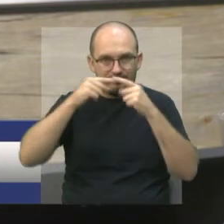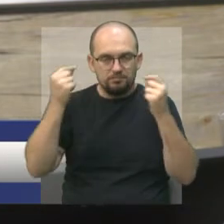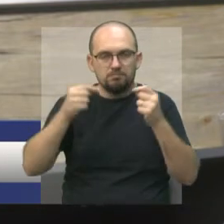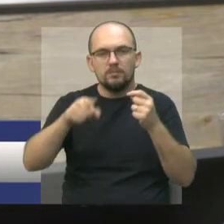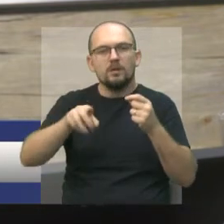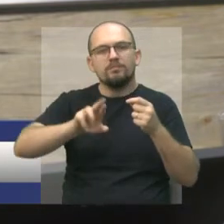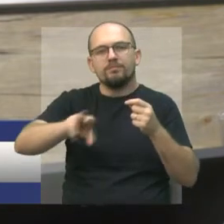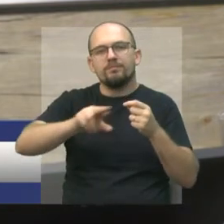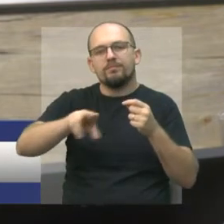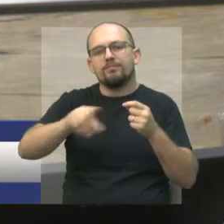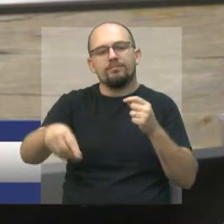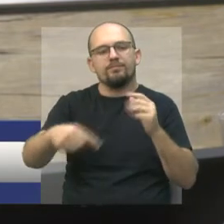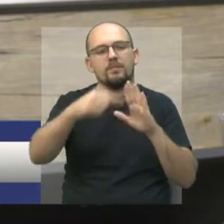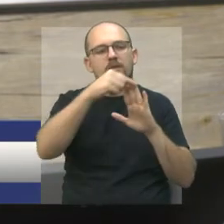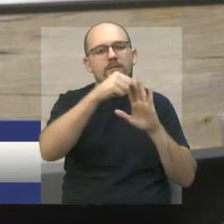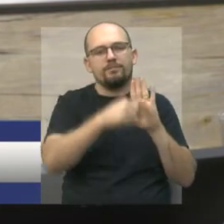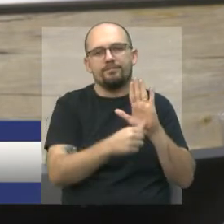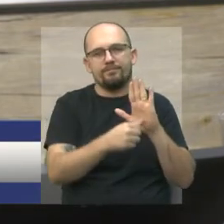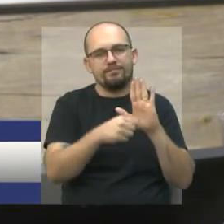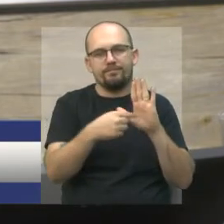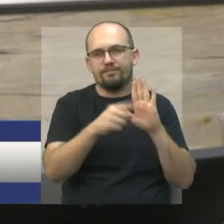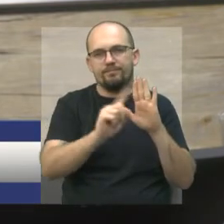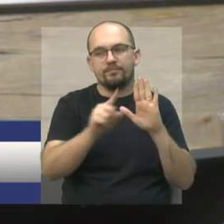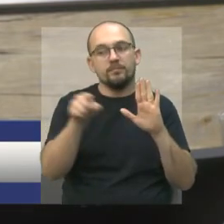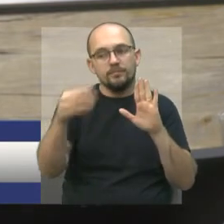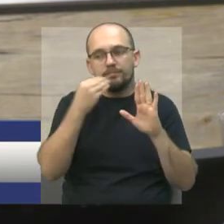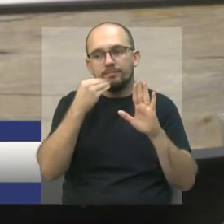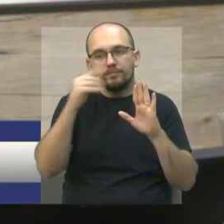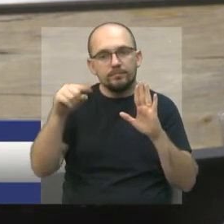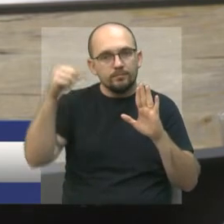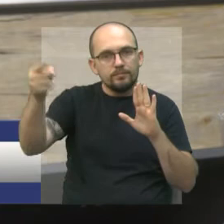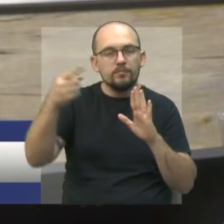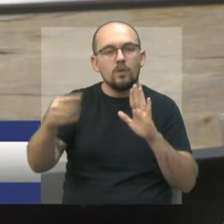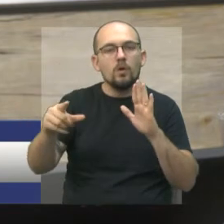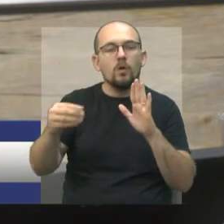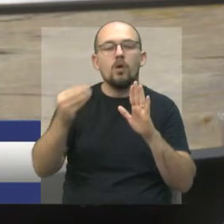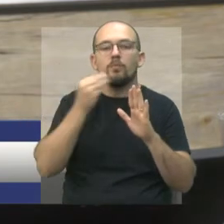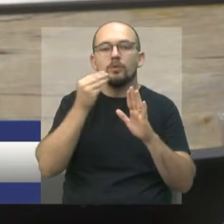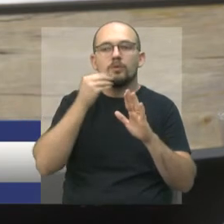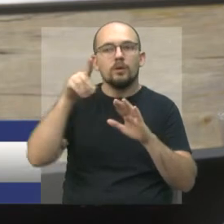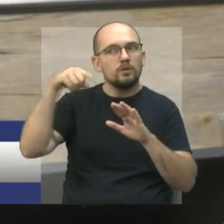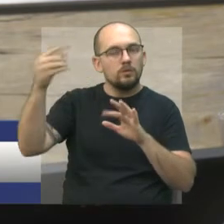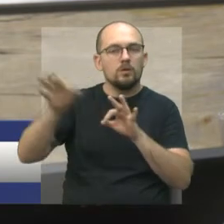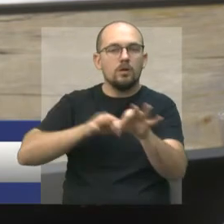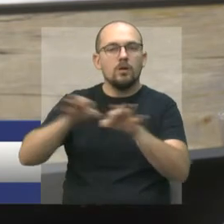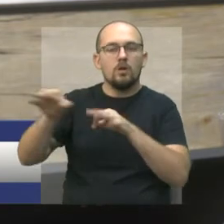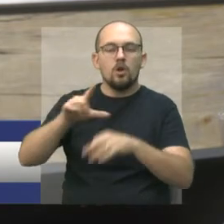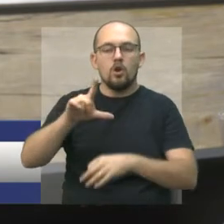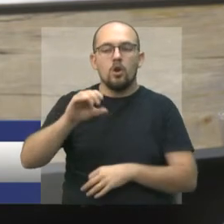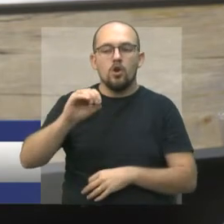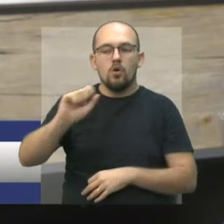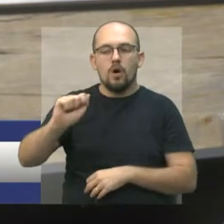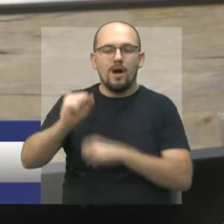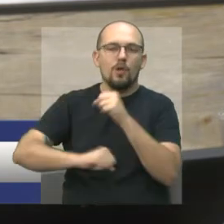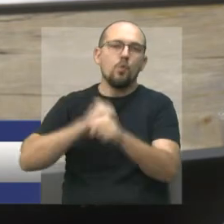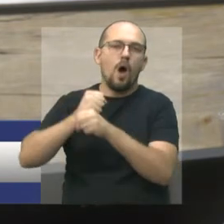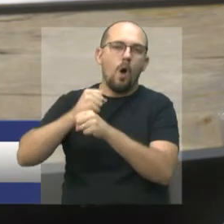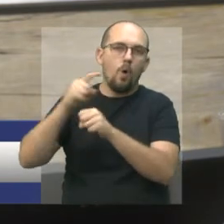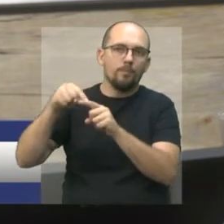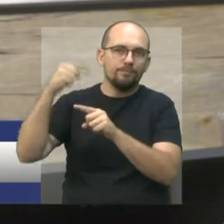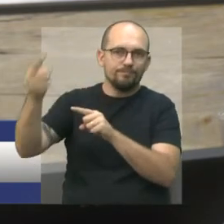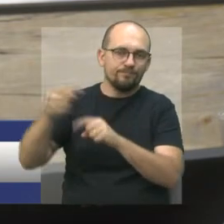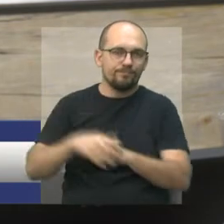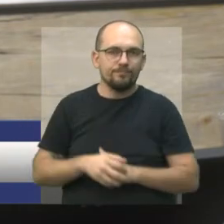é uma diretriz orçamentária, devendo ser apresentada oportunamente quando da elaboração da lei orçamentária anual. Para além disso,